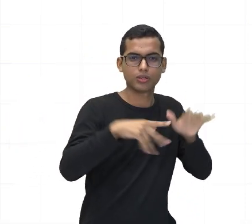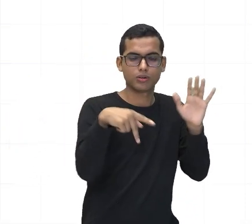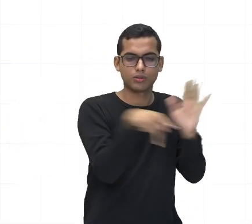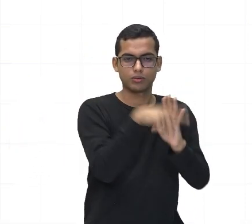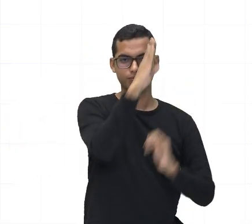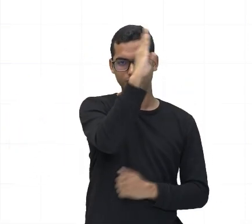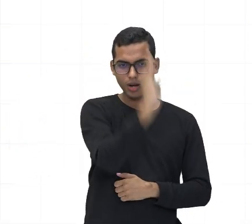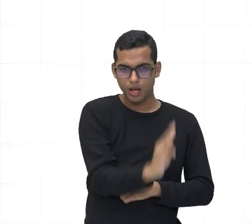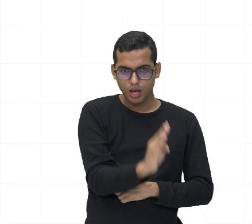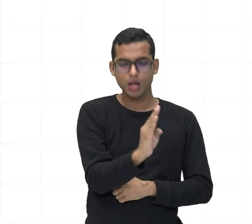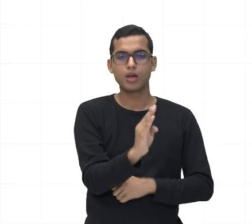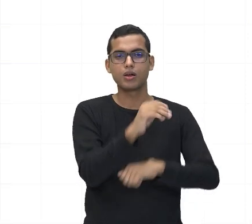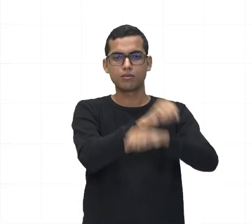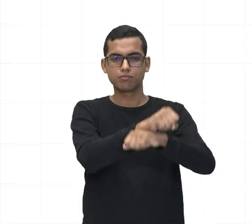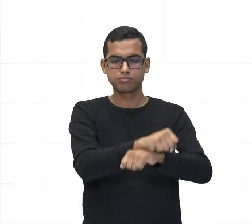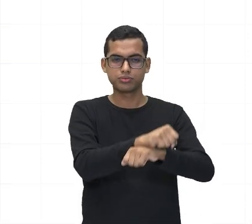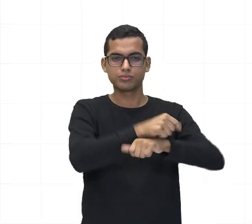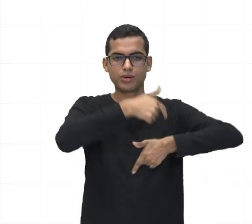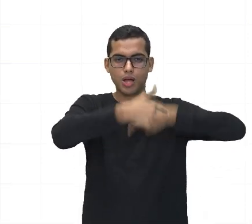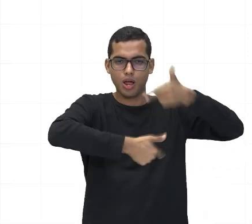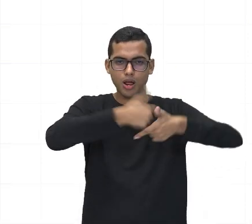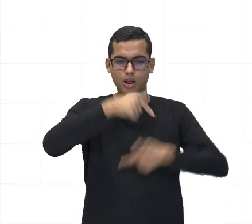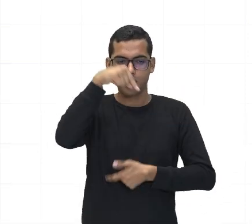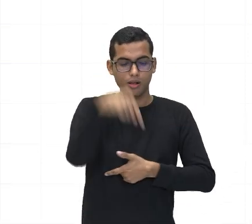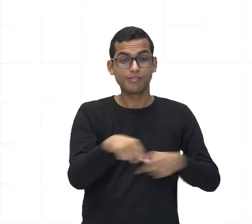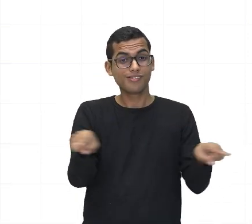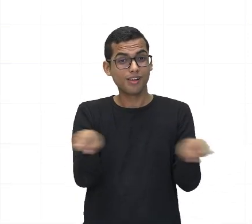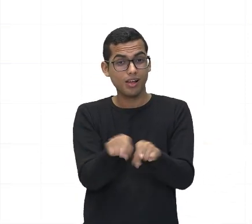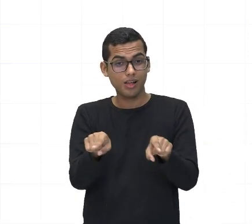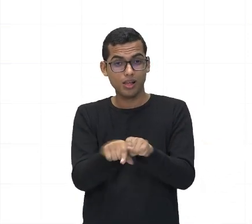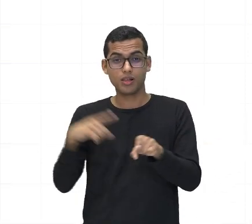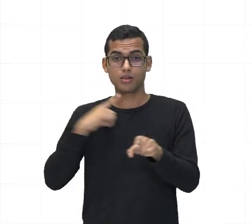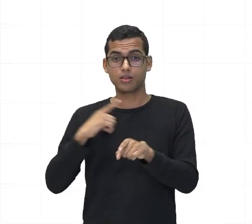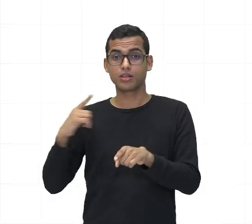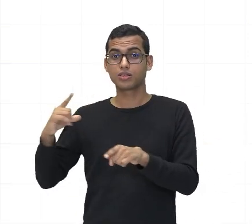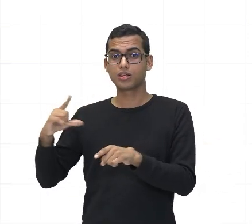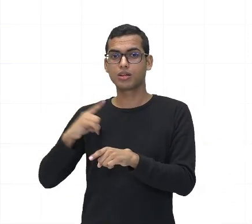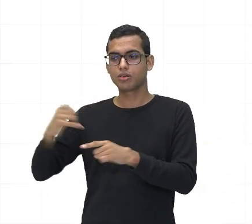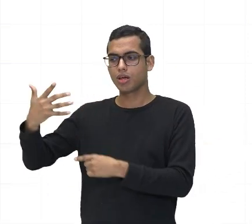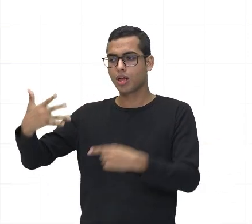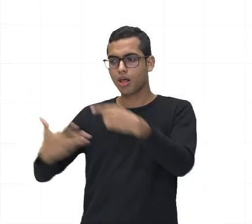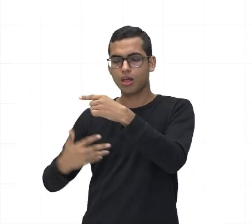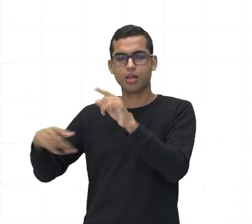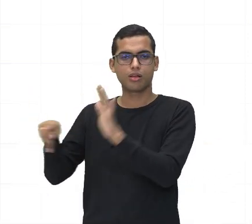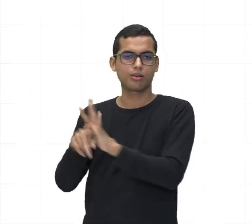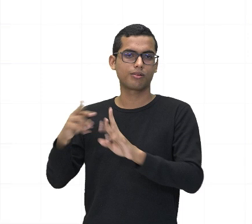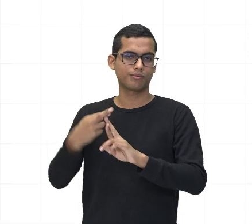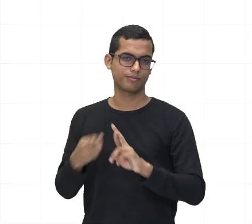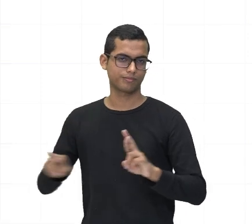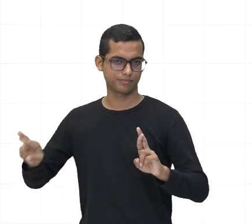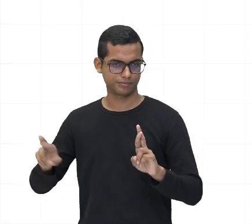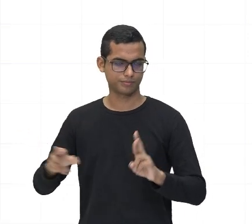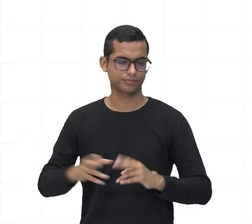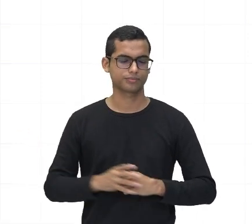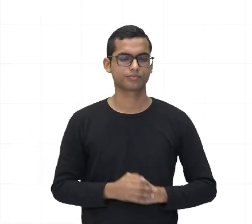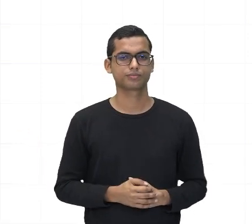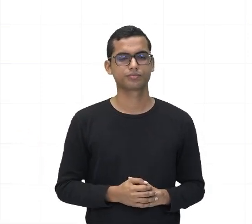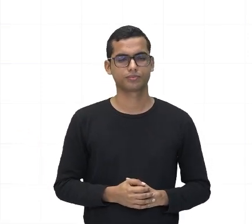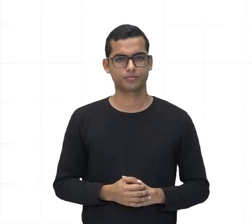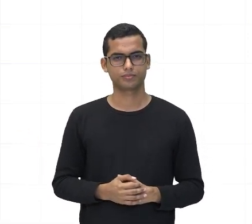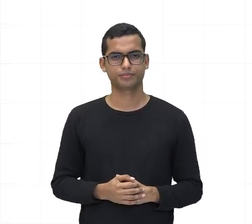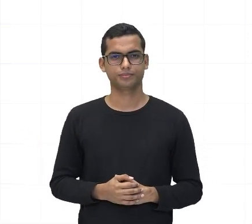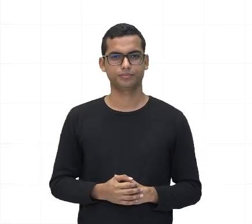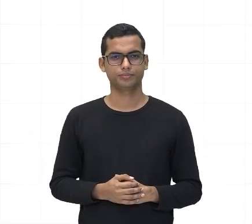Américas. Esses africanos trouxeram consigo elementos religiosos e estes elementos